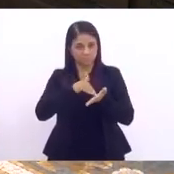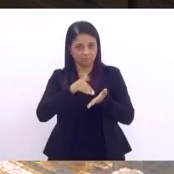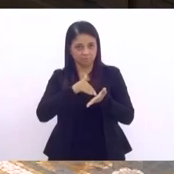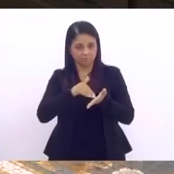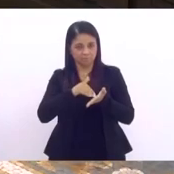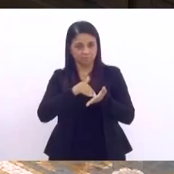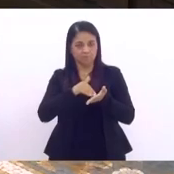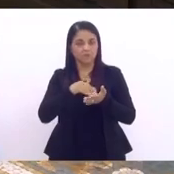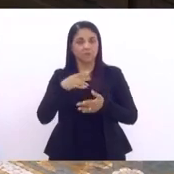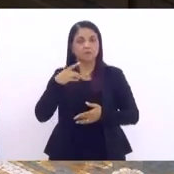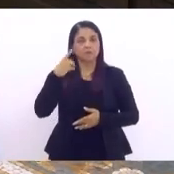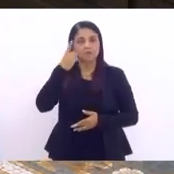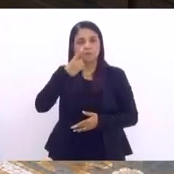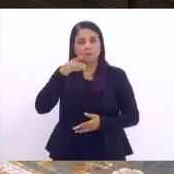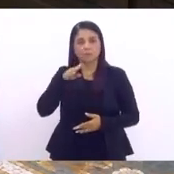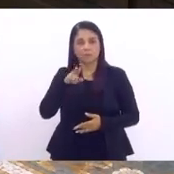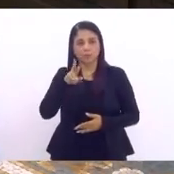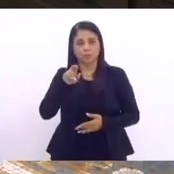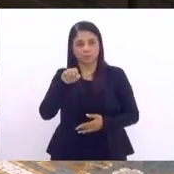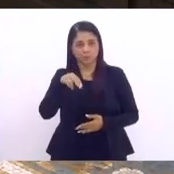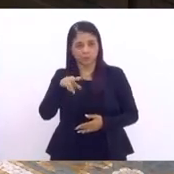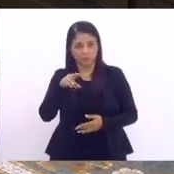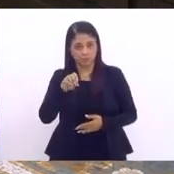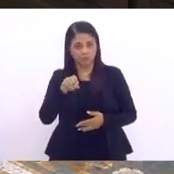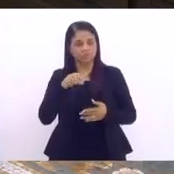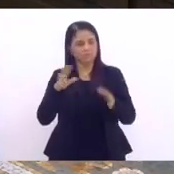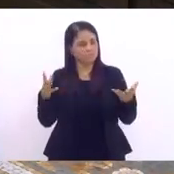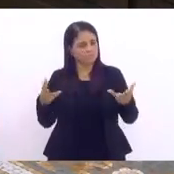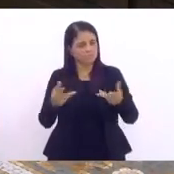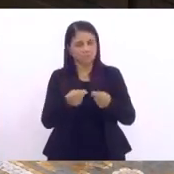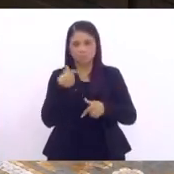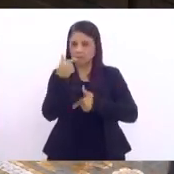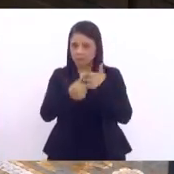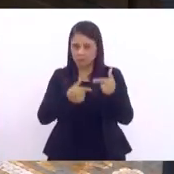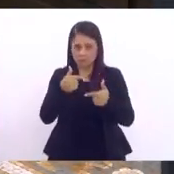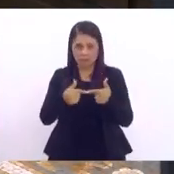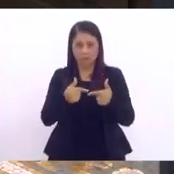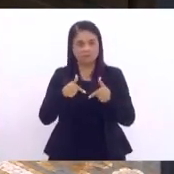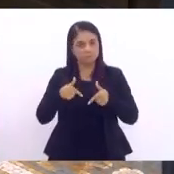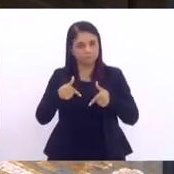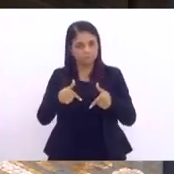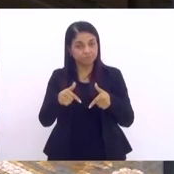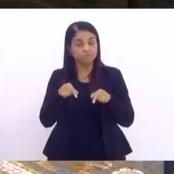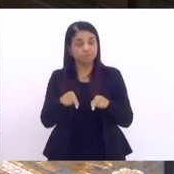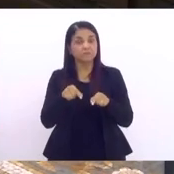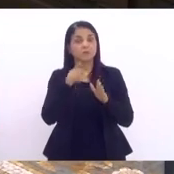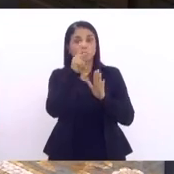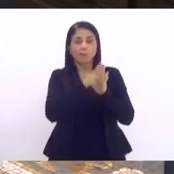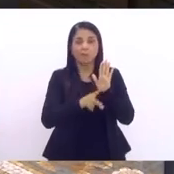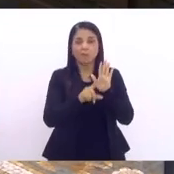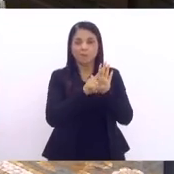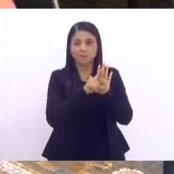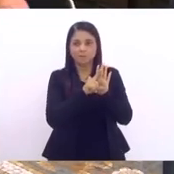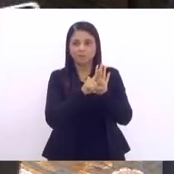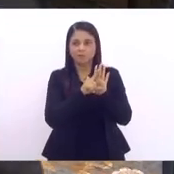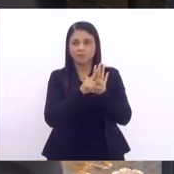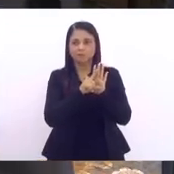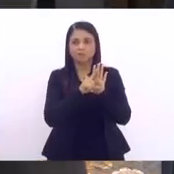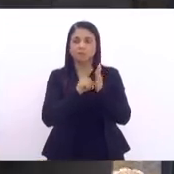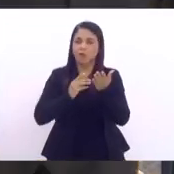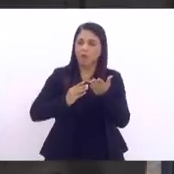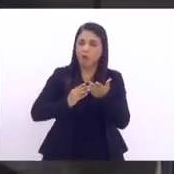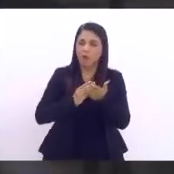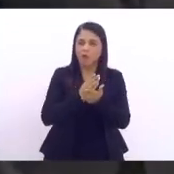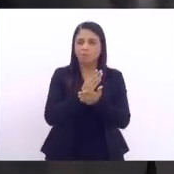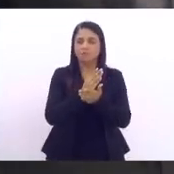desempenhando um excelentíssimo trabalho, e espero que esse projeto seja aprovado pela plenitude de